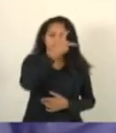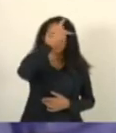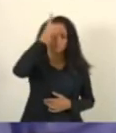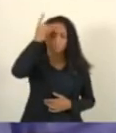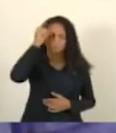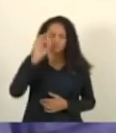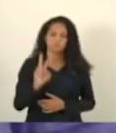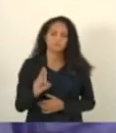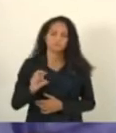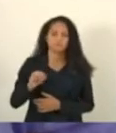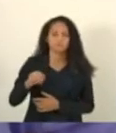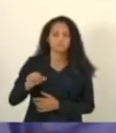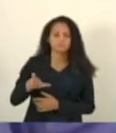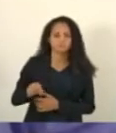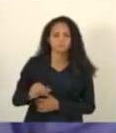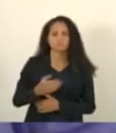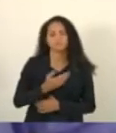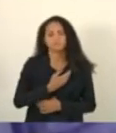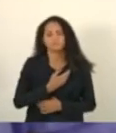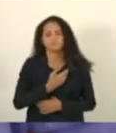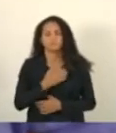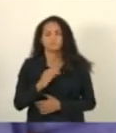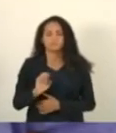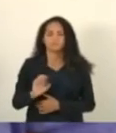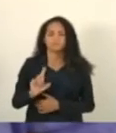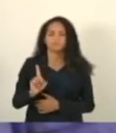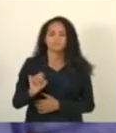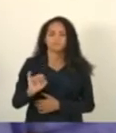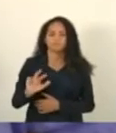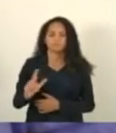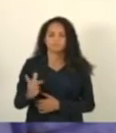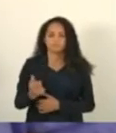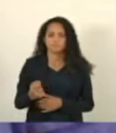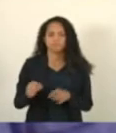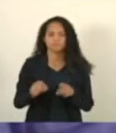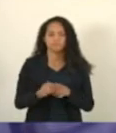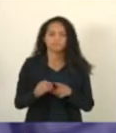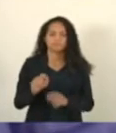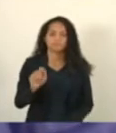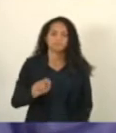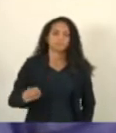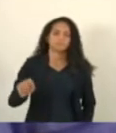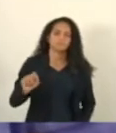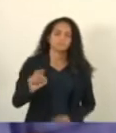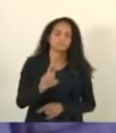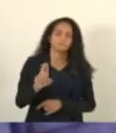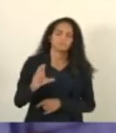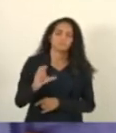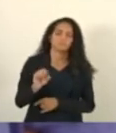Romário e nosso amigo Edinho. Já a Associação Córrego da Fama,